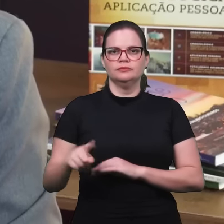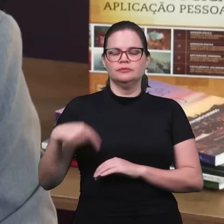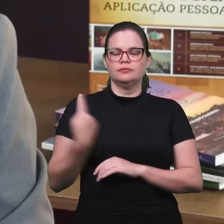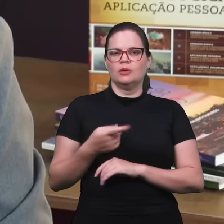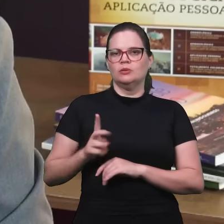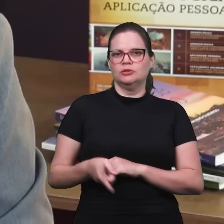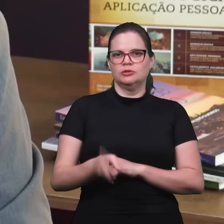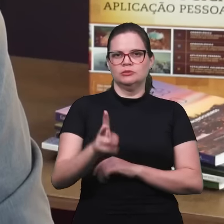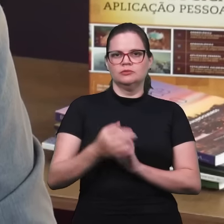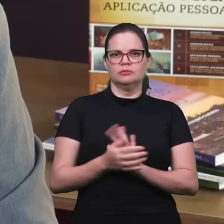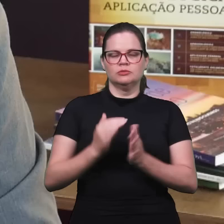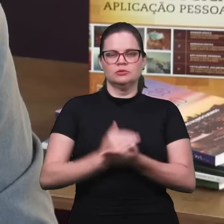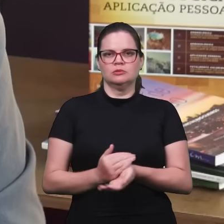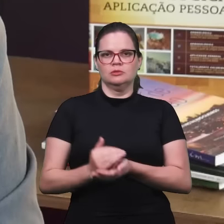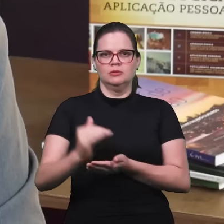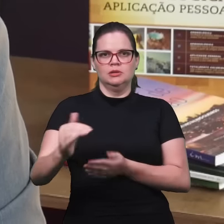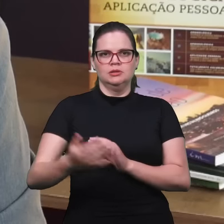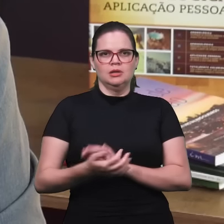pegar aqui a introdução dos